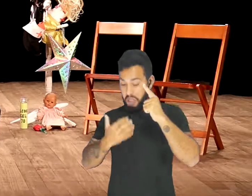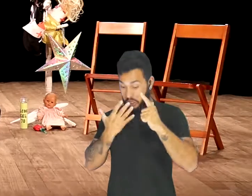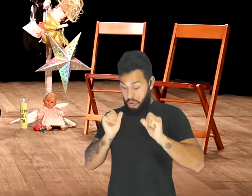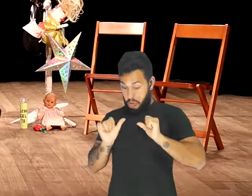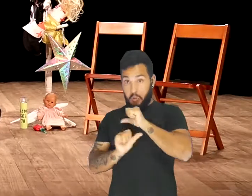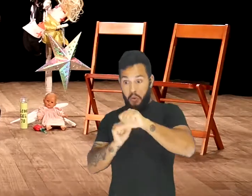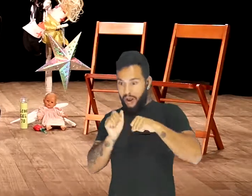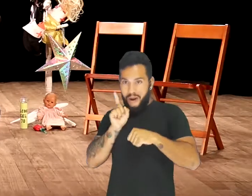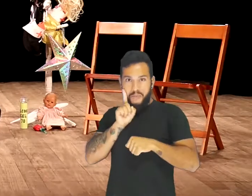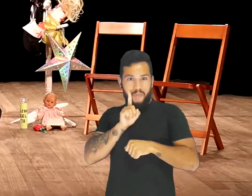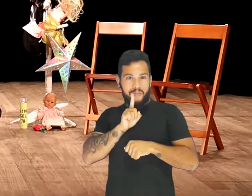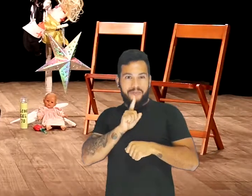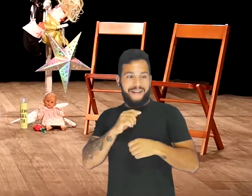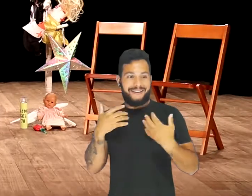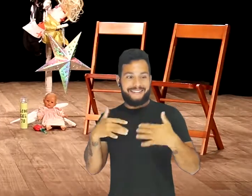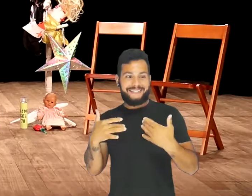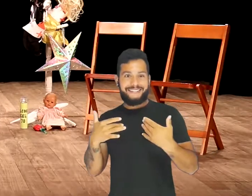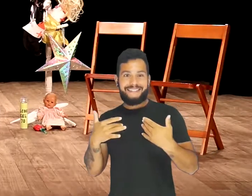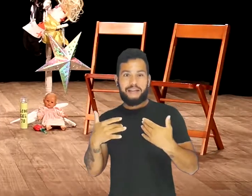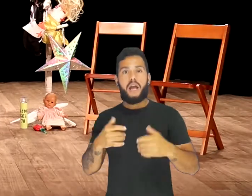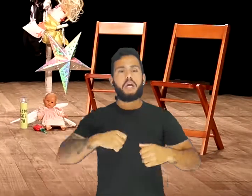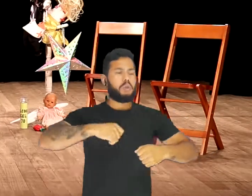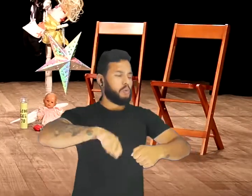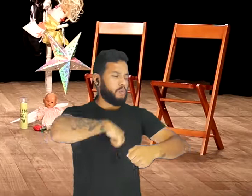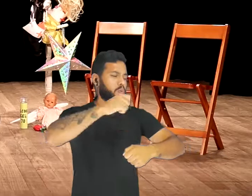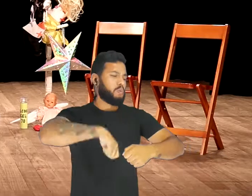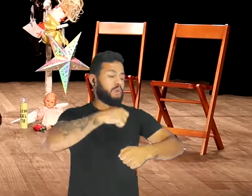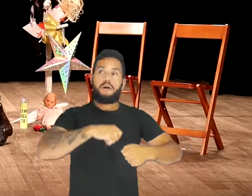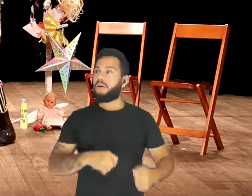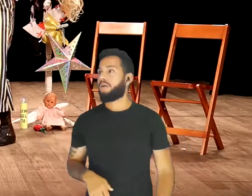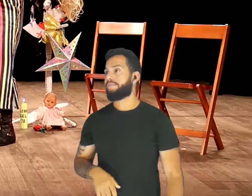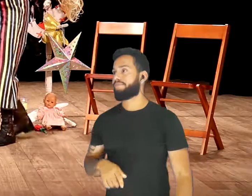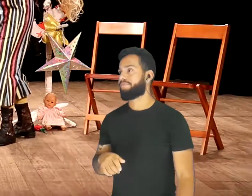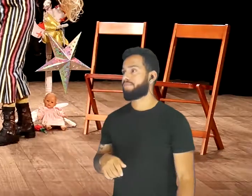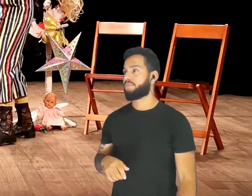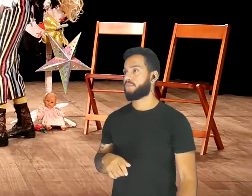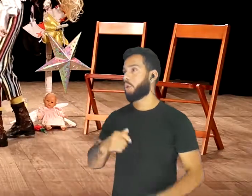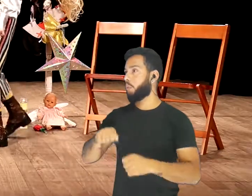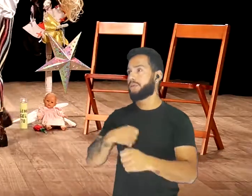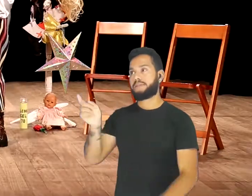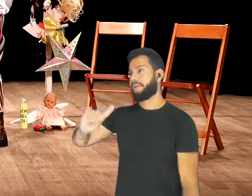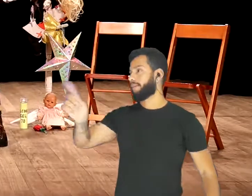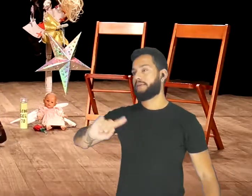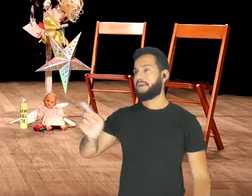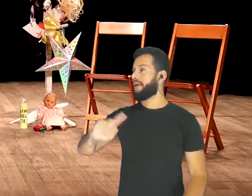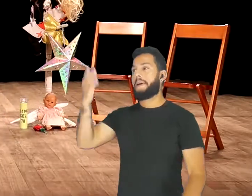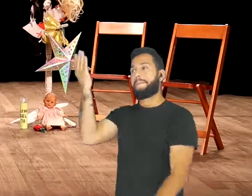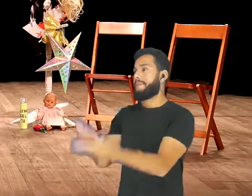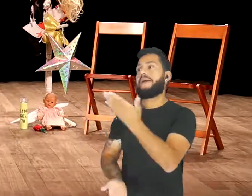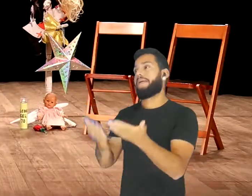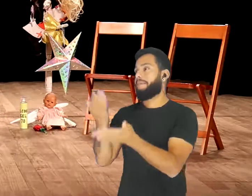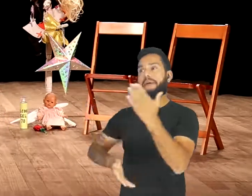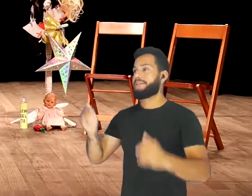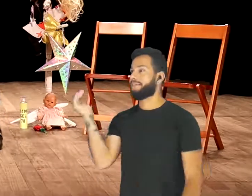uma corzinha, um bronzezinho. Ah, cozinhei demais, cozinhei. Não, o A cozinhei não é cozinhei